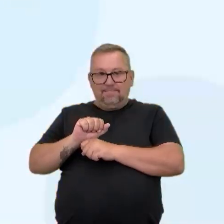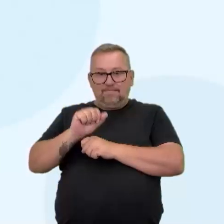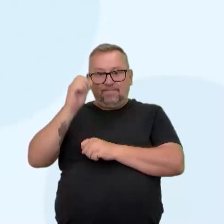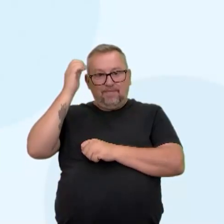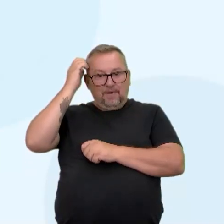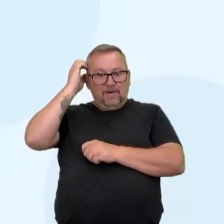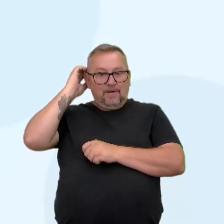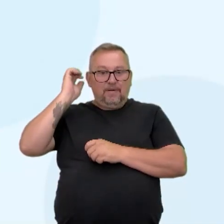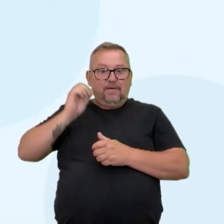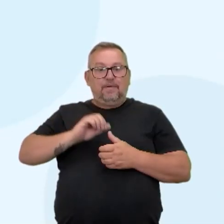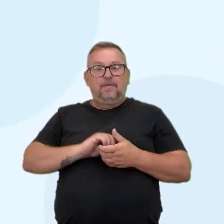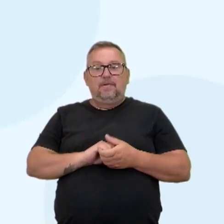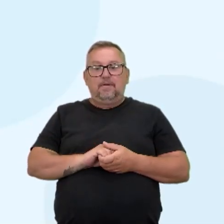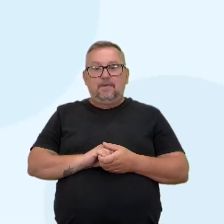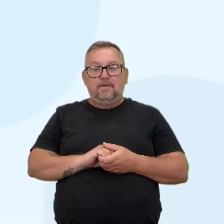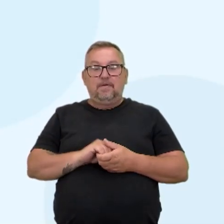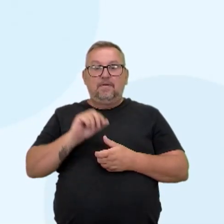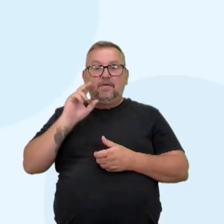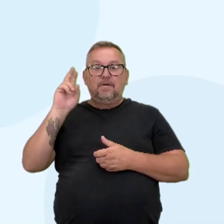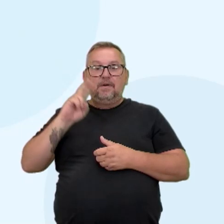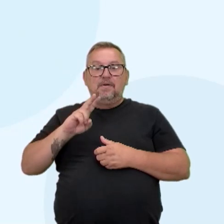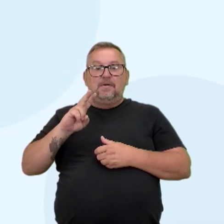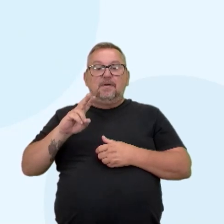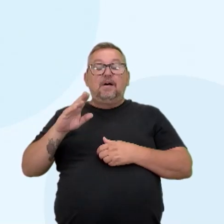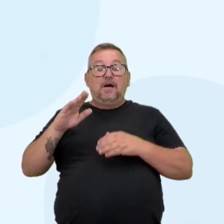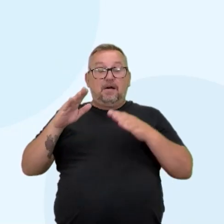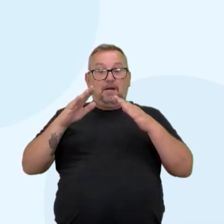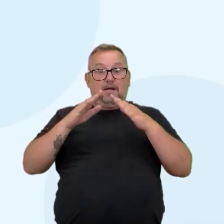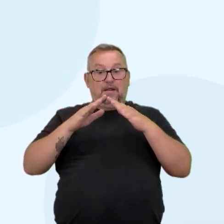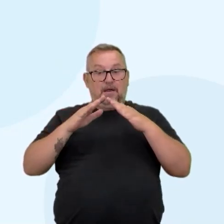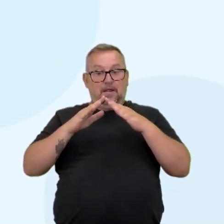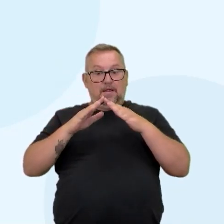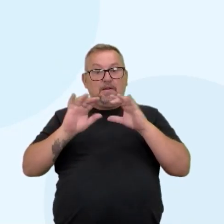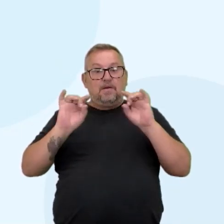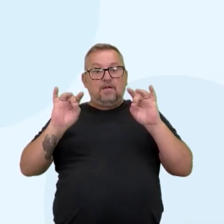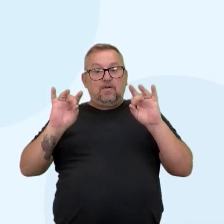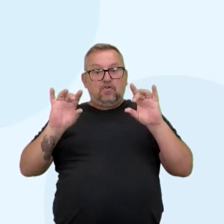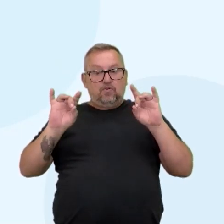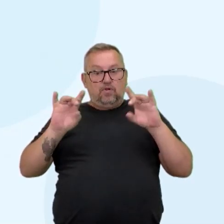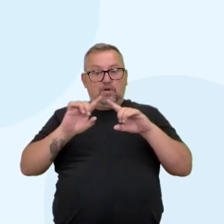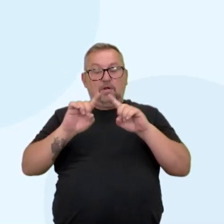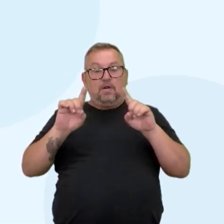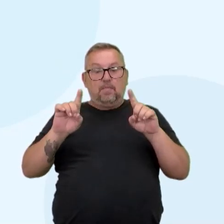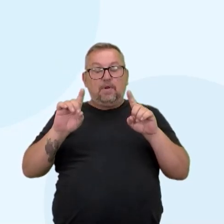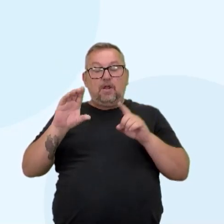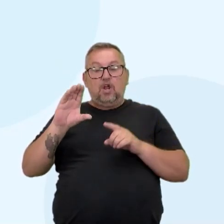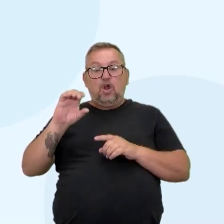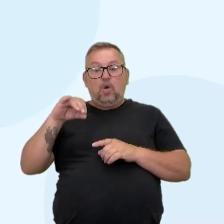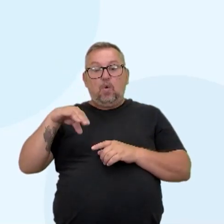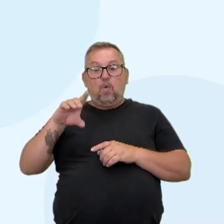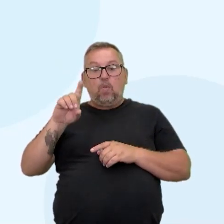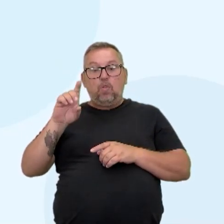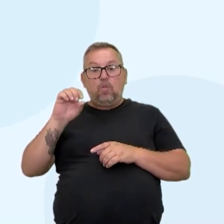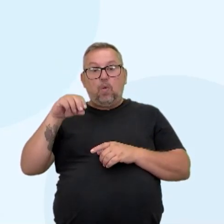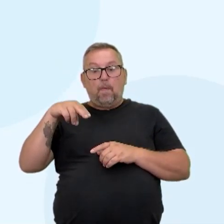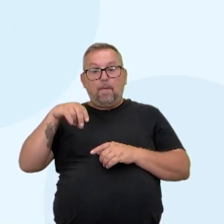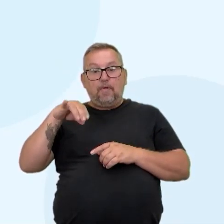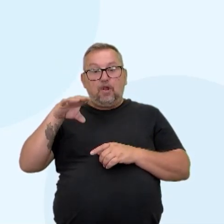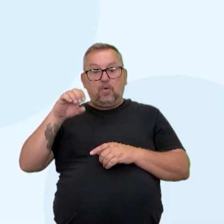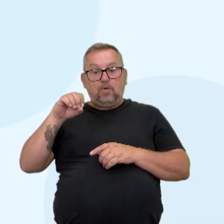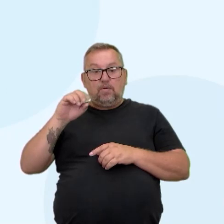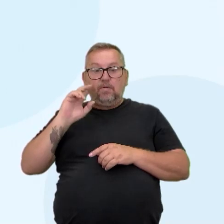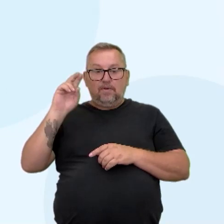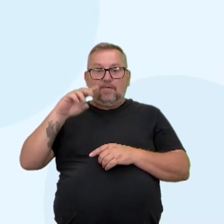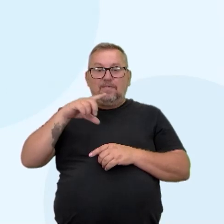olha o que acontece. A gente está vendo que os condomínios e locais de alto padrão também surgem aí. Mas ele tem diferença com o outro amarelinho.